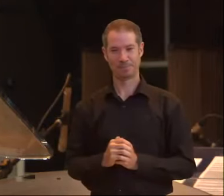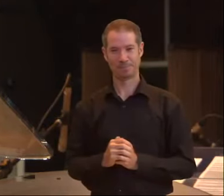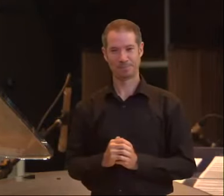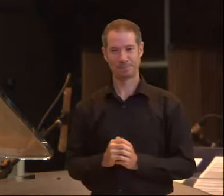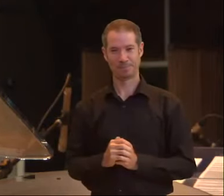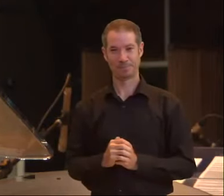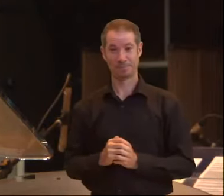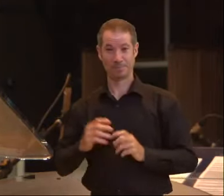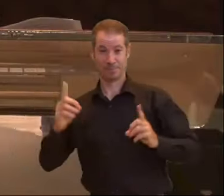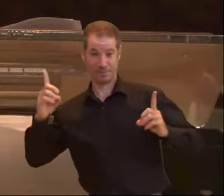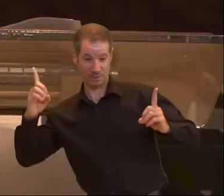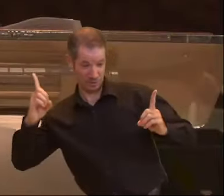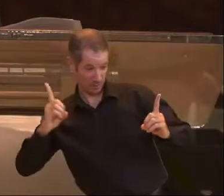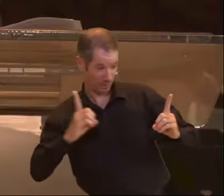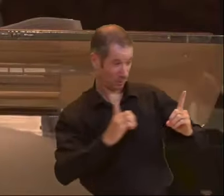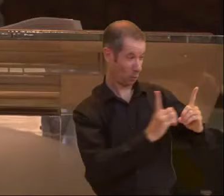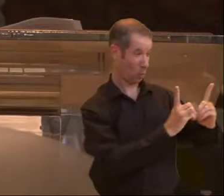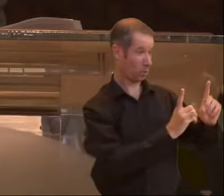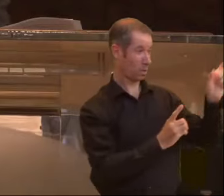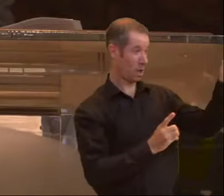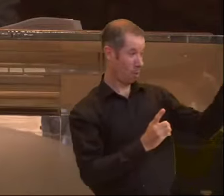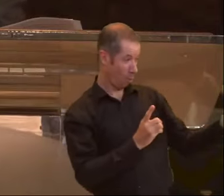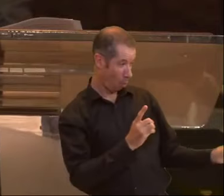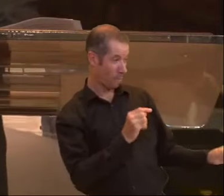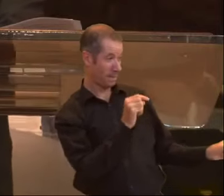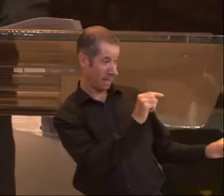ele se encontra com aquele cego e